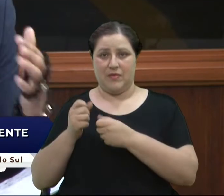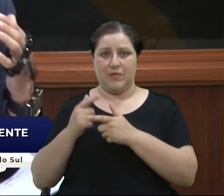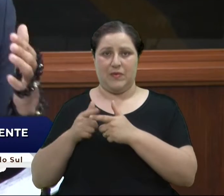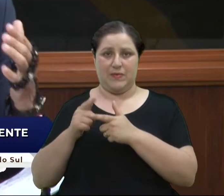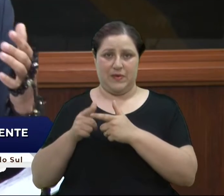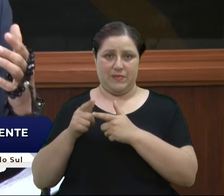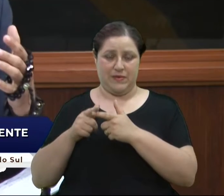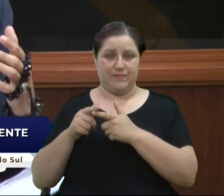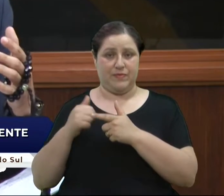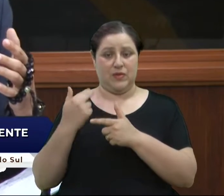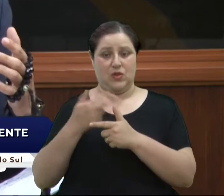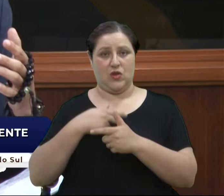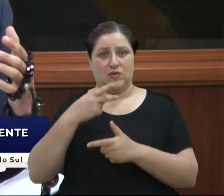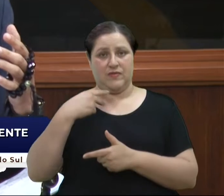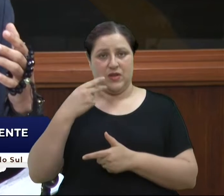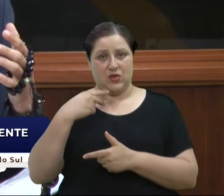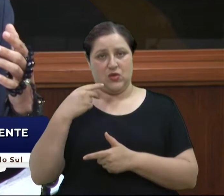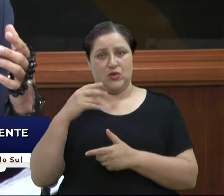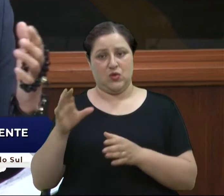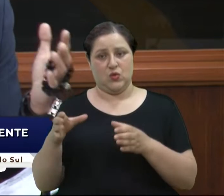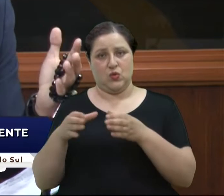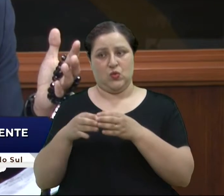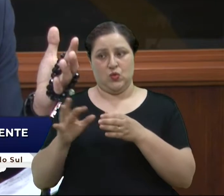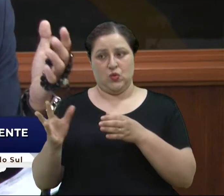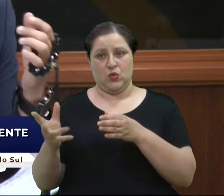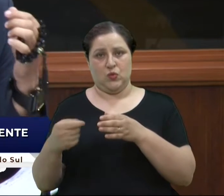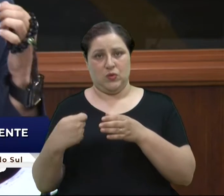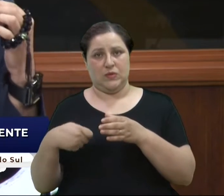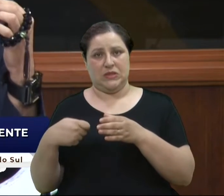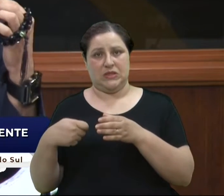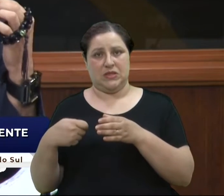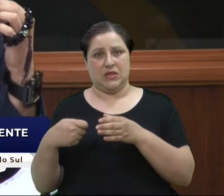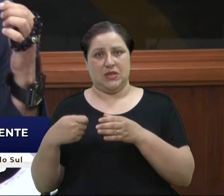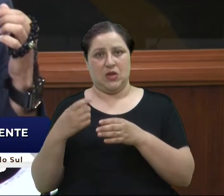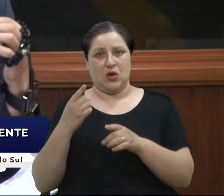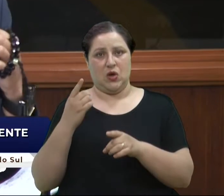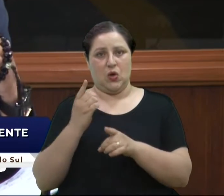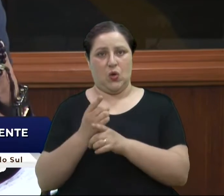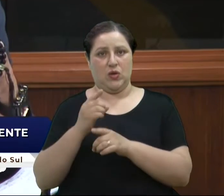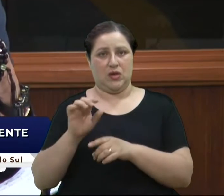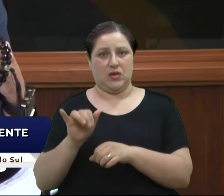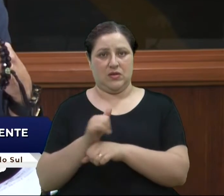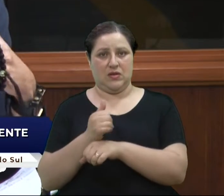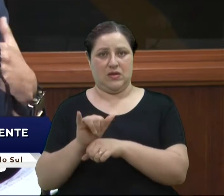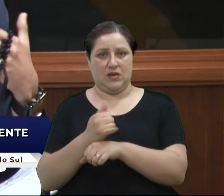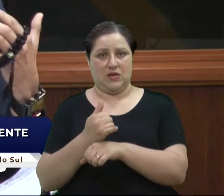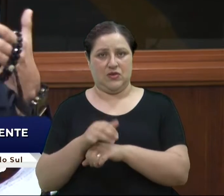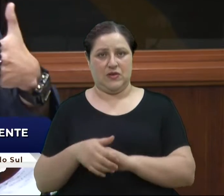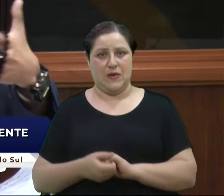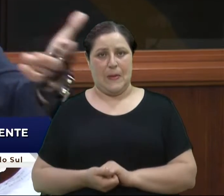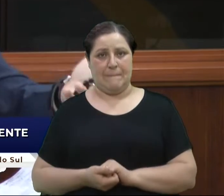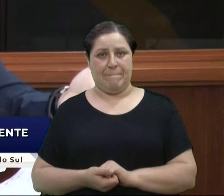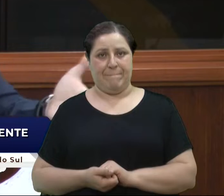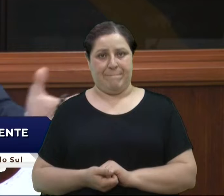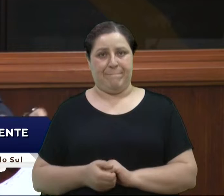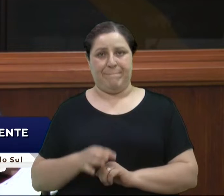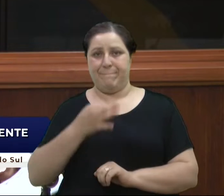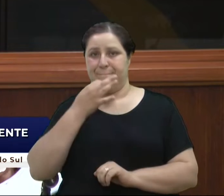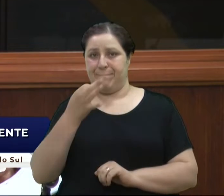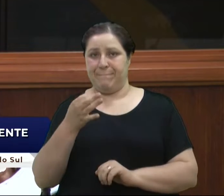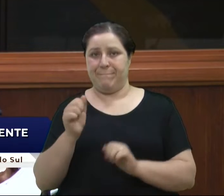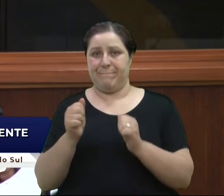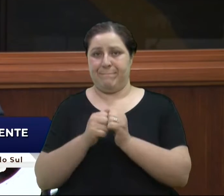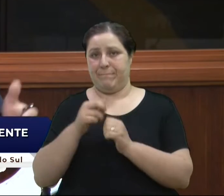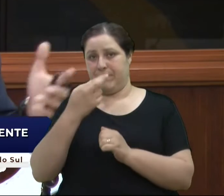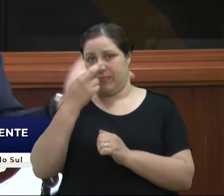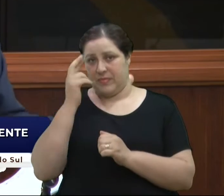conjunto, temos sim que achar uma alternativa. Sugiro, então, vereador Rafael, que em conjunto nós possamos,